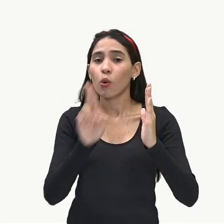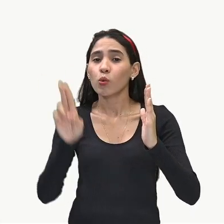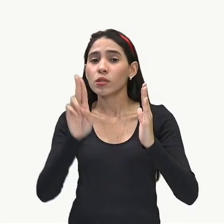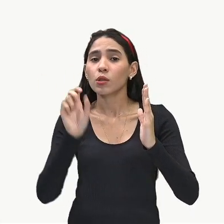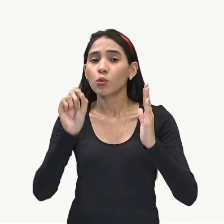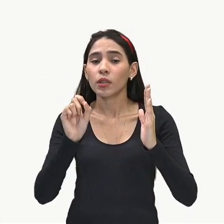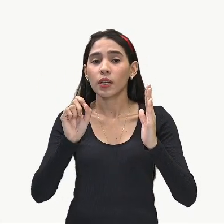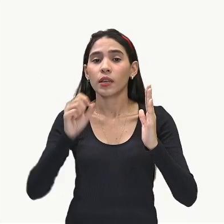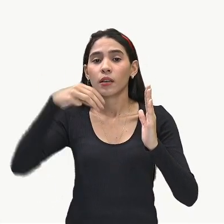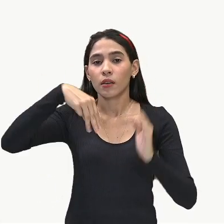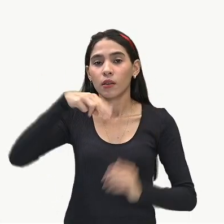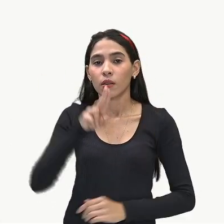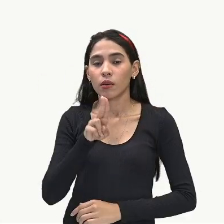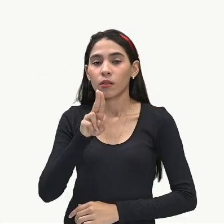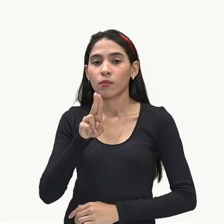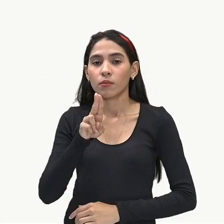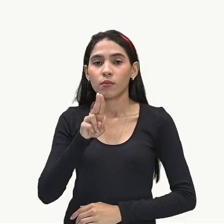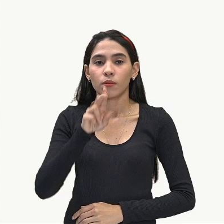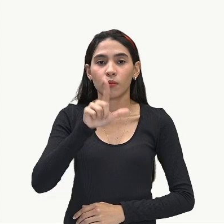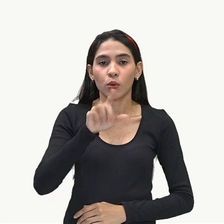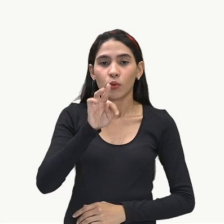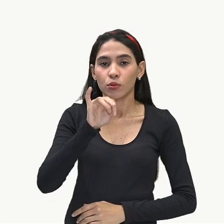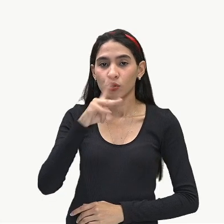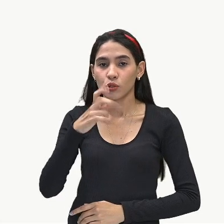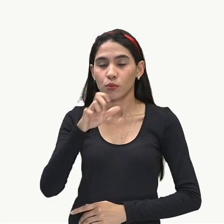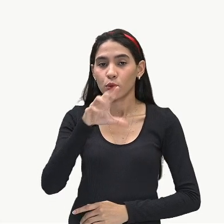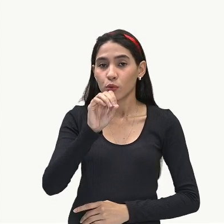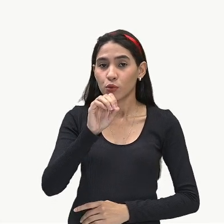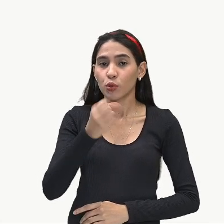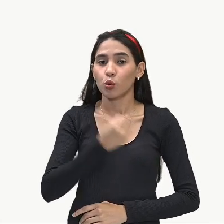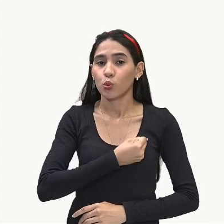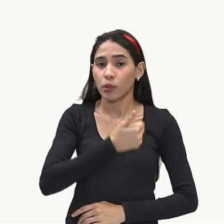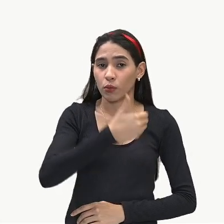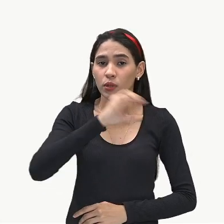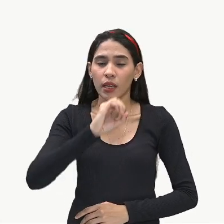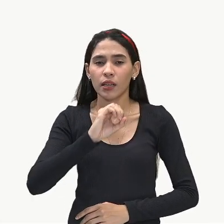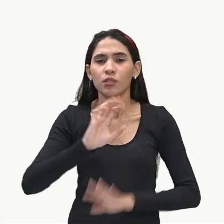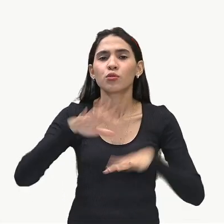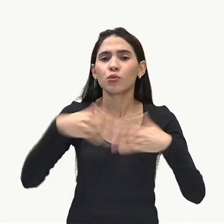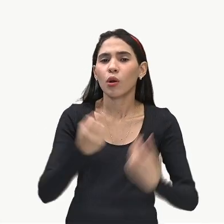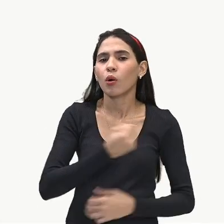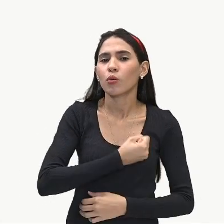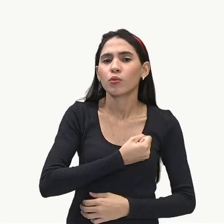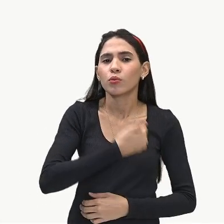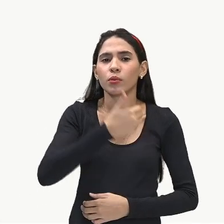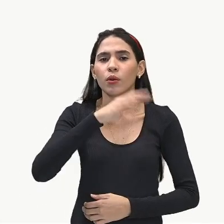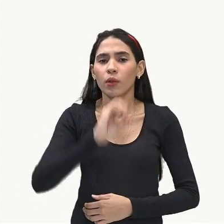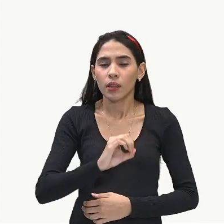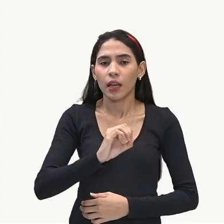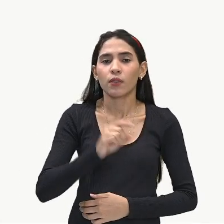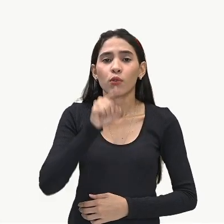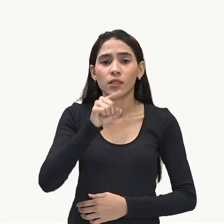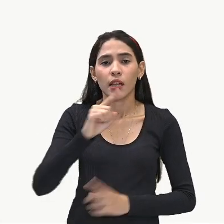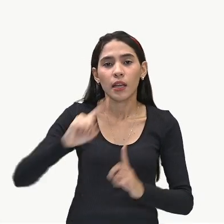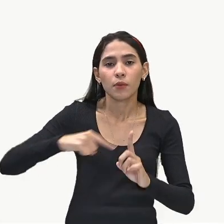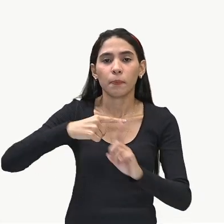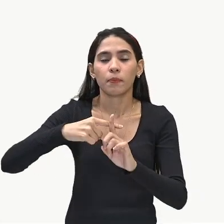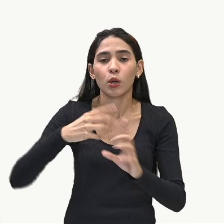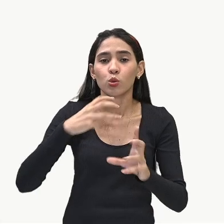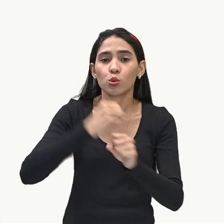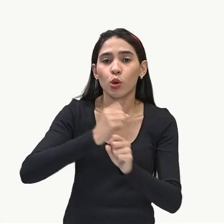10. Quais são os múltiplos de 10? São todos aqueles números que você vai somando sempre mais 10. Olha só, eu